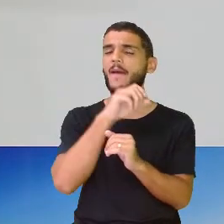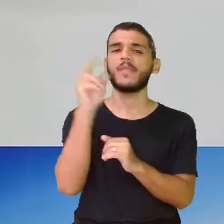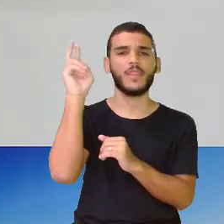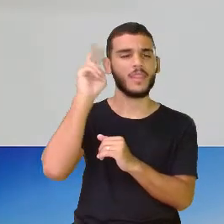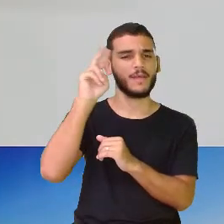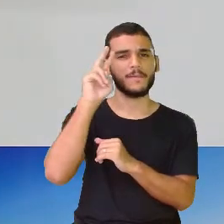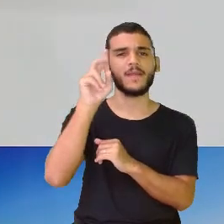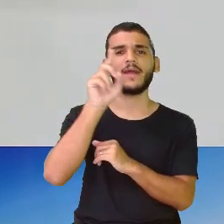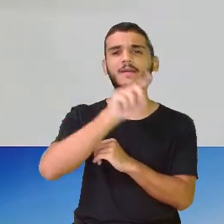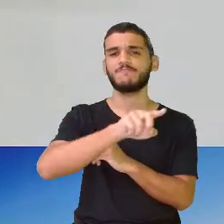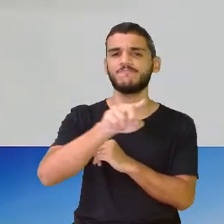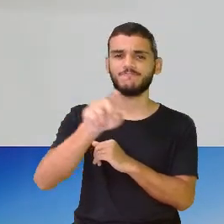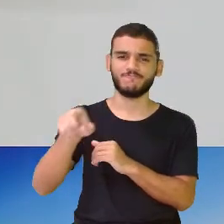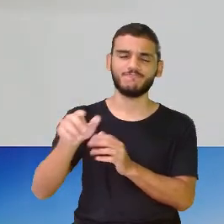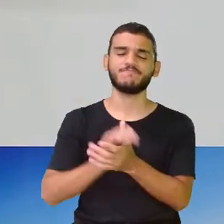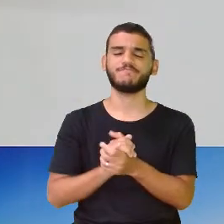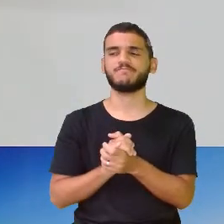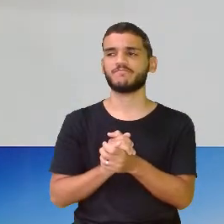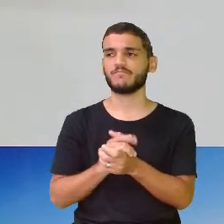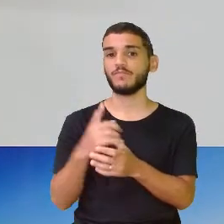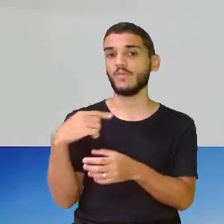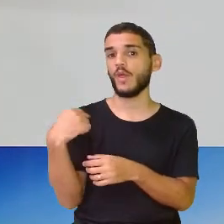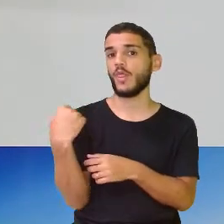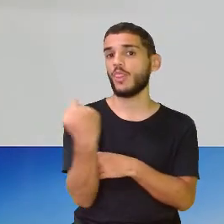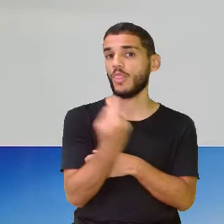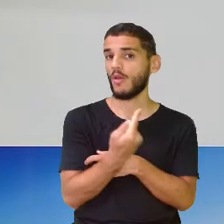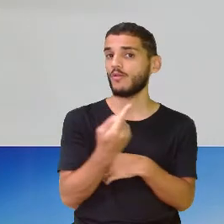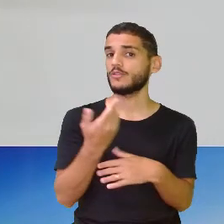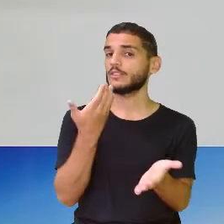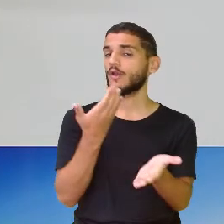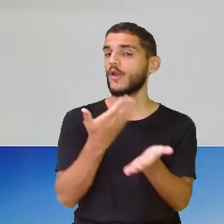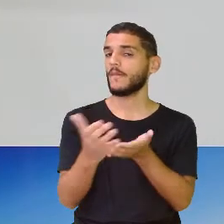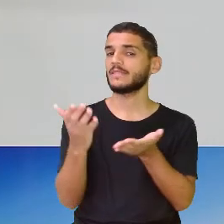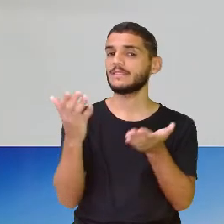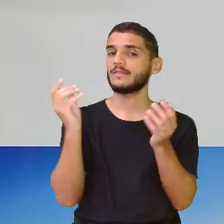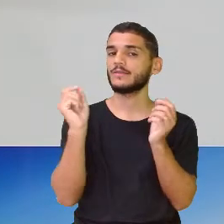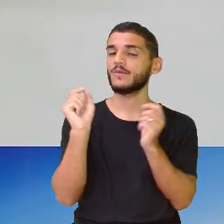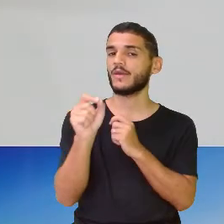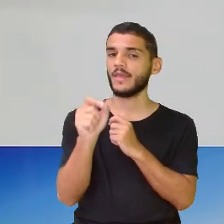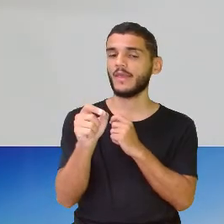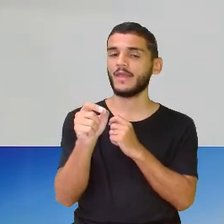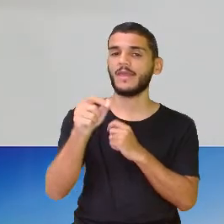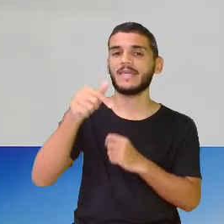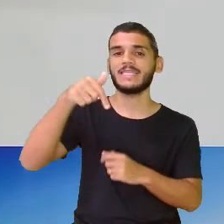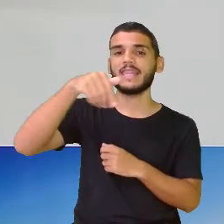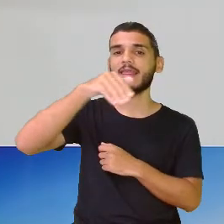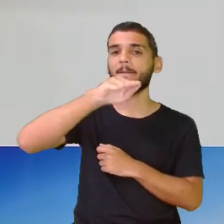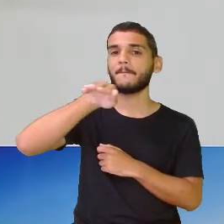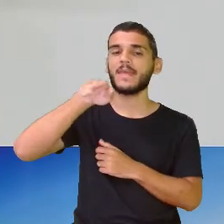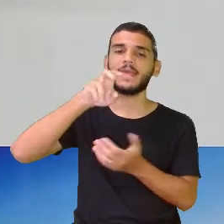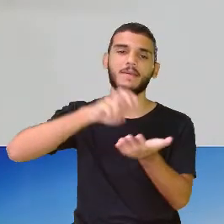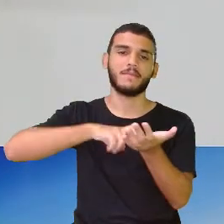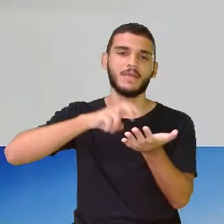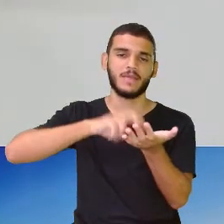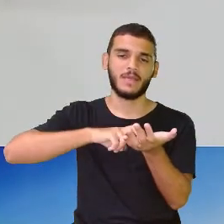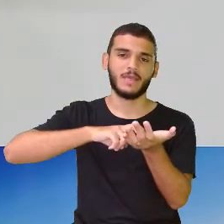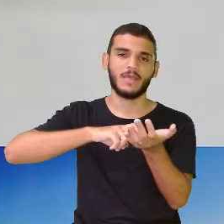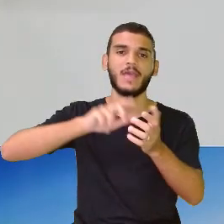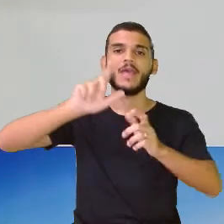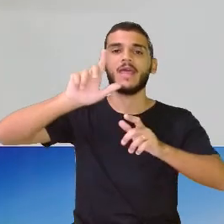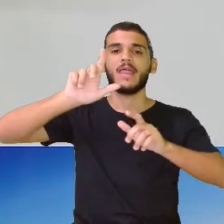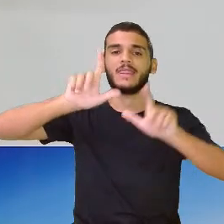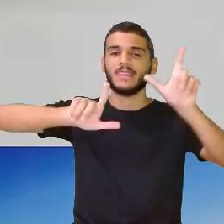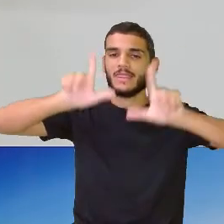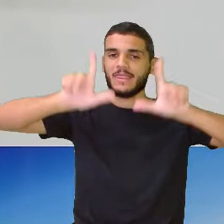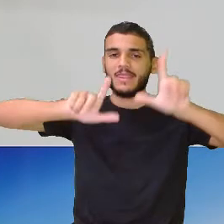lembrar a vocês que nós estamos iniciando agora, às 7h30 da manhã, TV Nova. Então, estamos